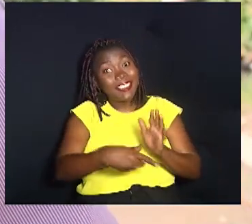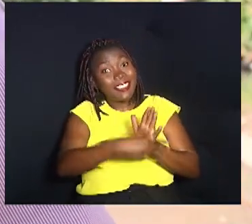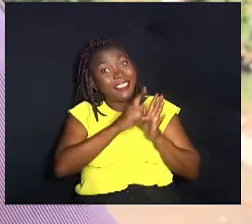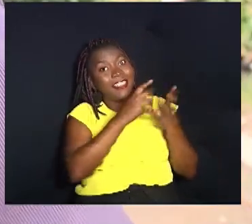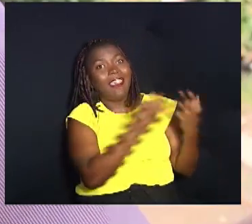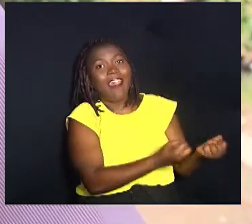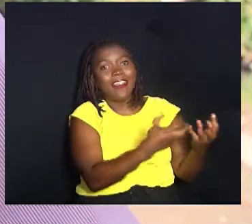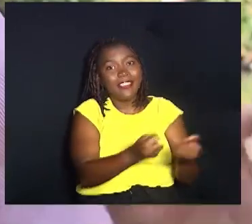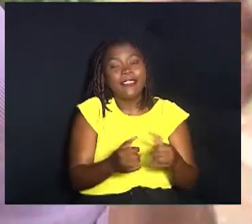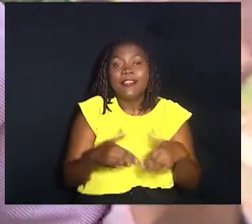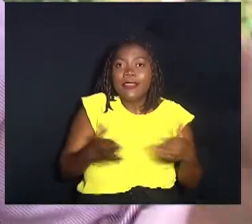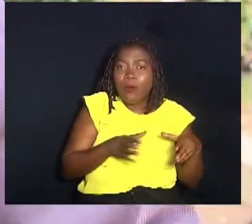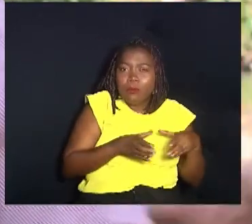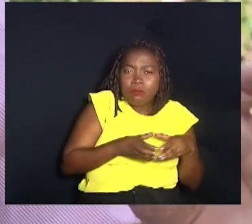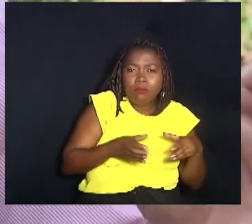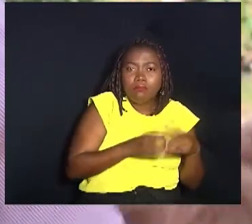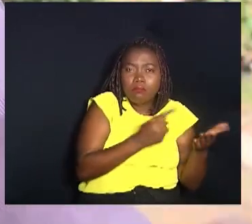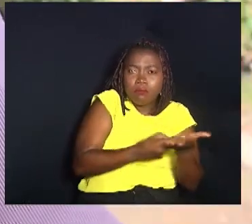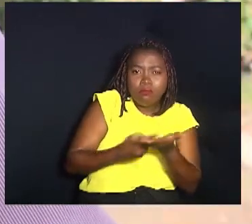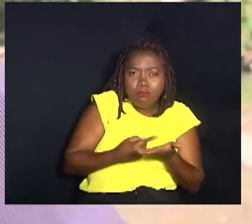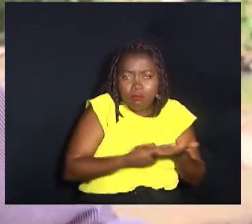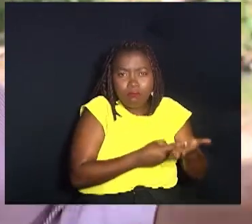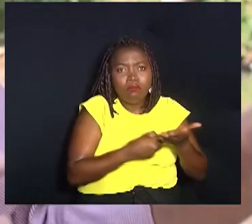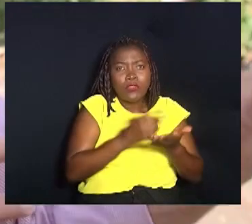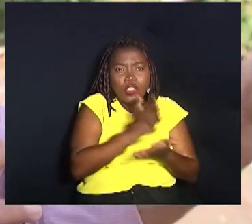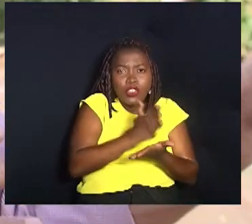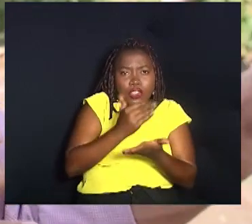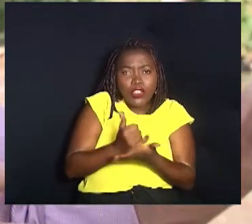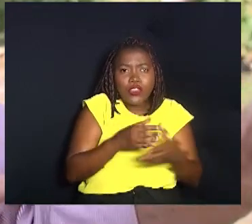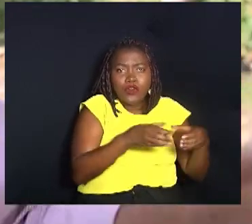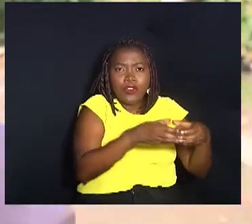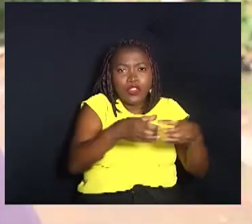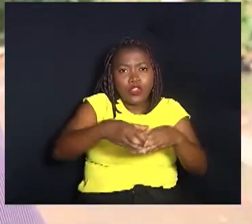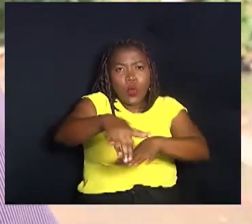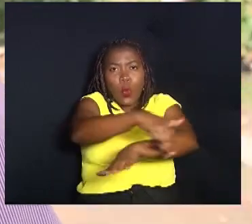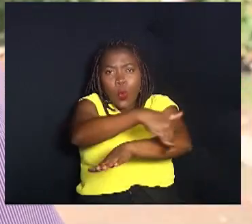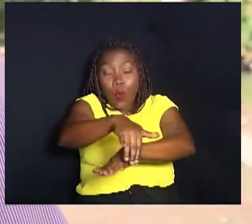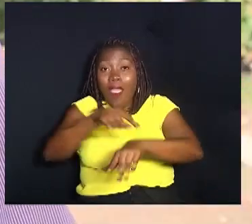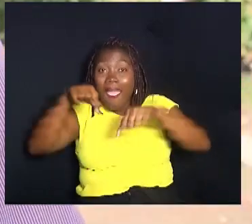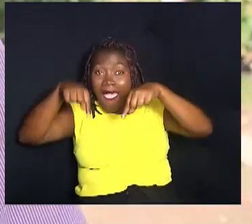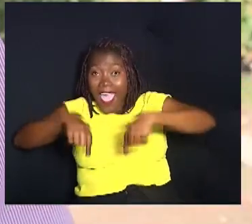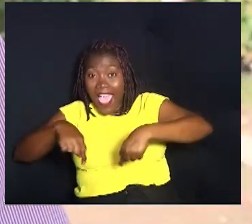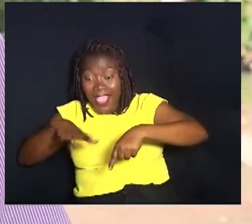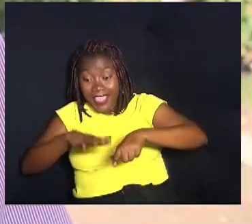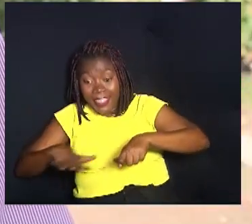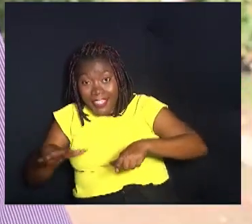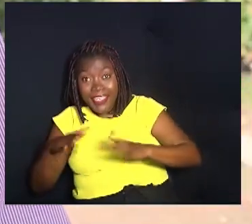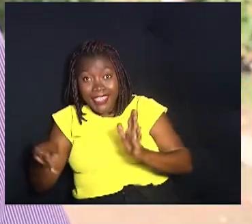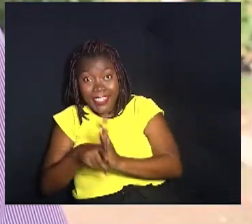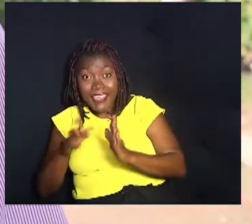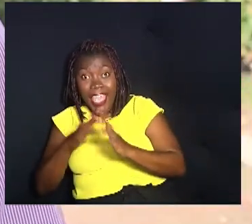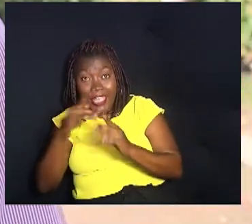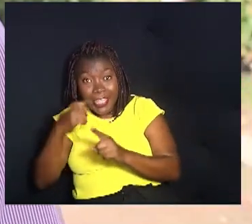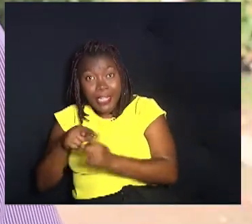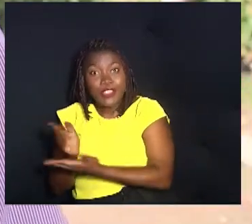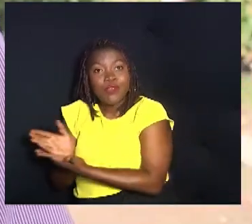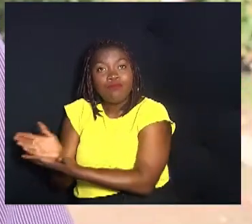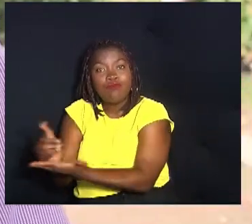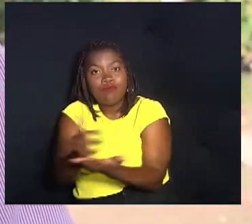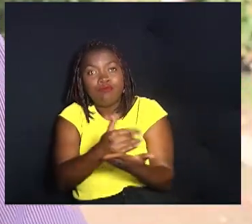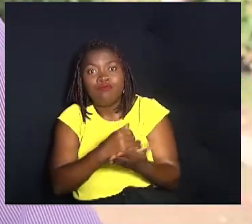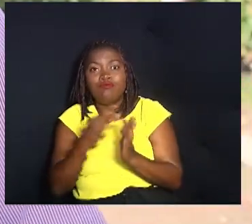se organizou, dividiram comissão por ruas, e aqui nesse espaço da igreja eles coletaram as